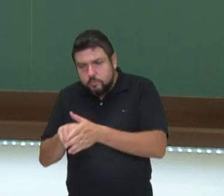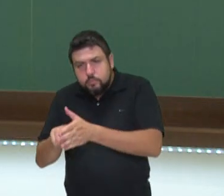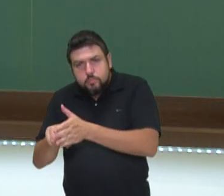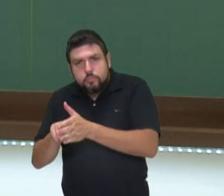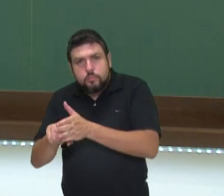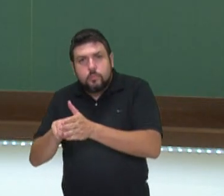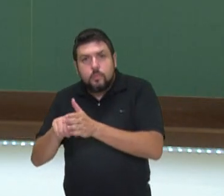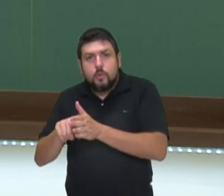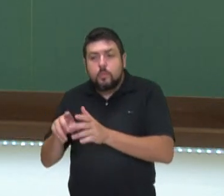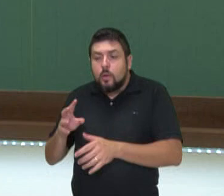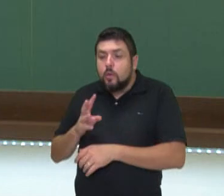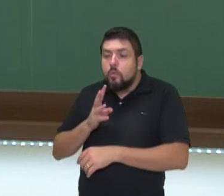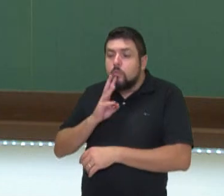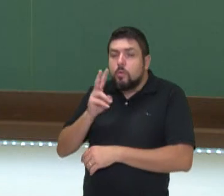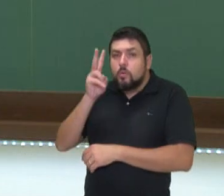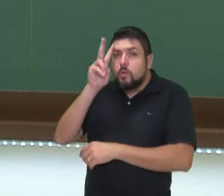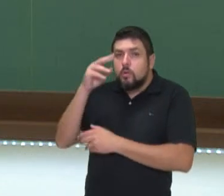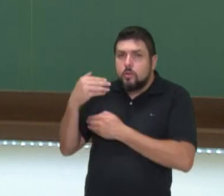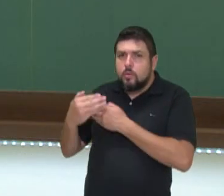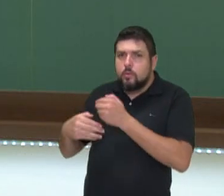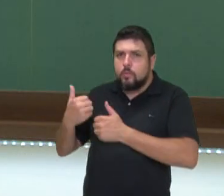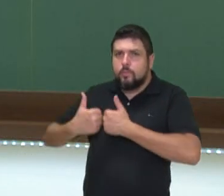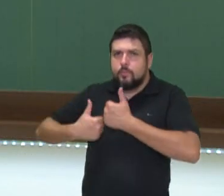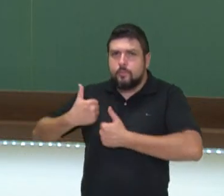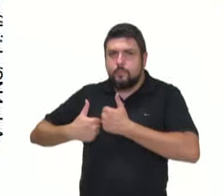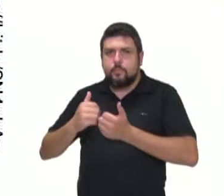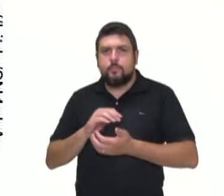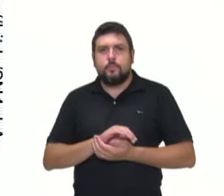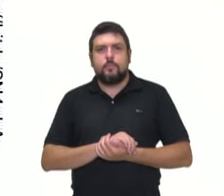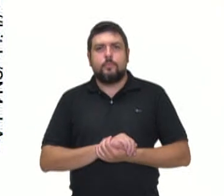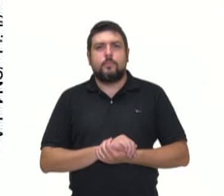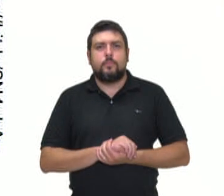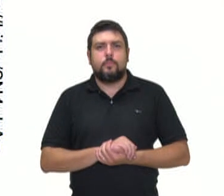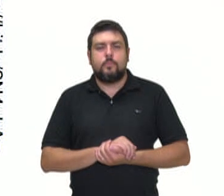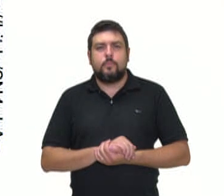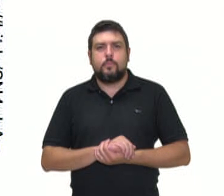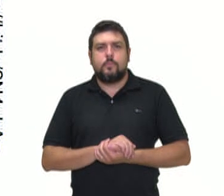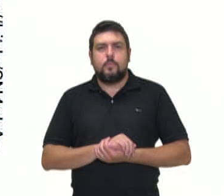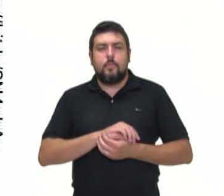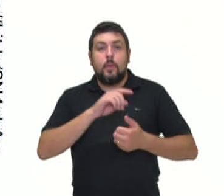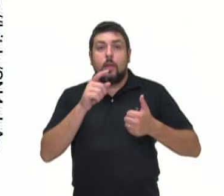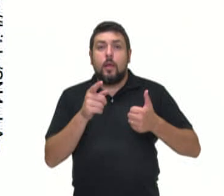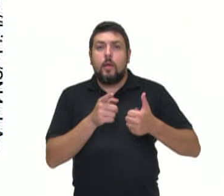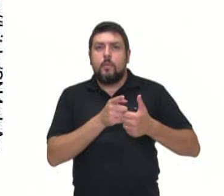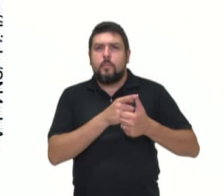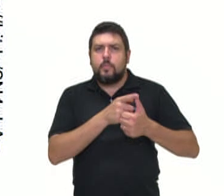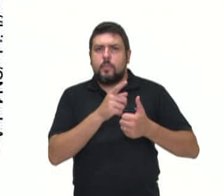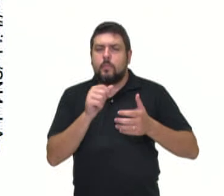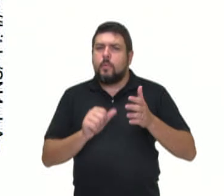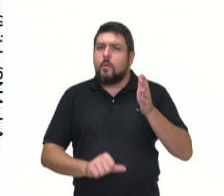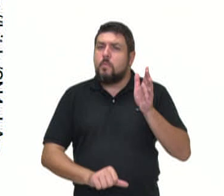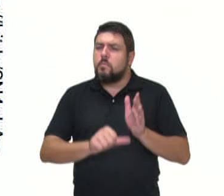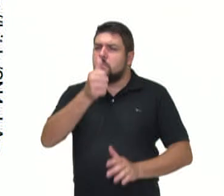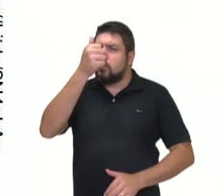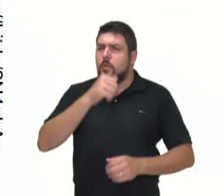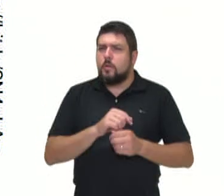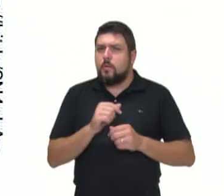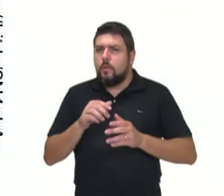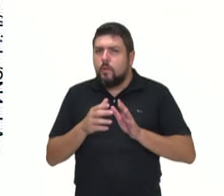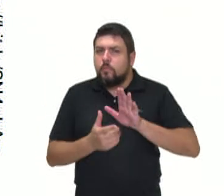um pouquinho mais sobre a história. Vamos lá? Primeiras manifestações foi na